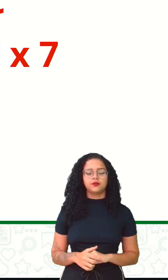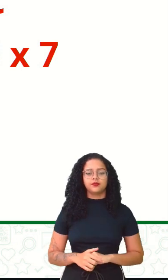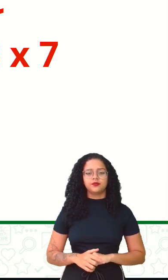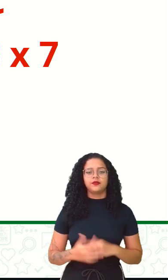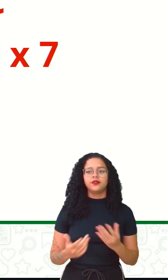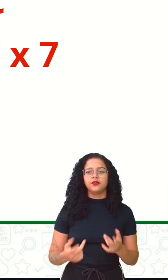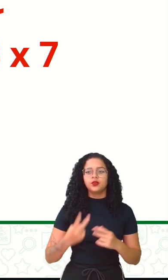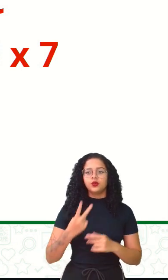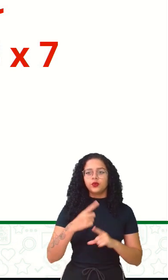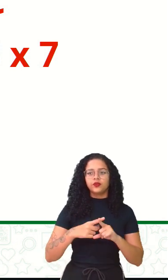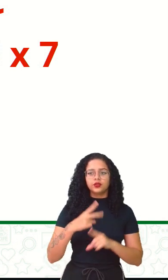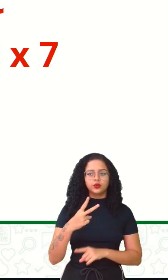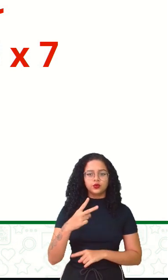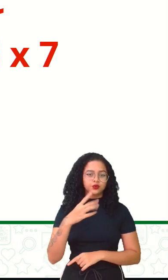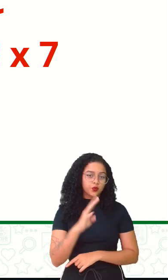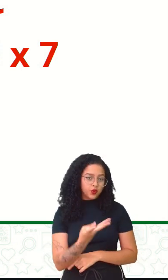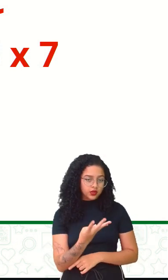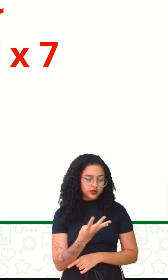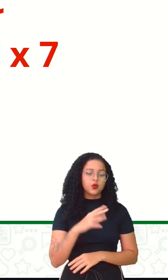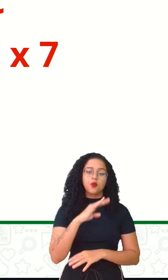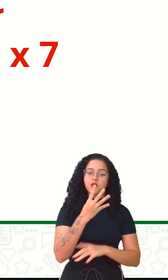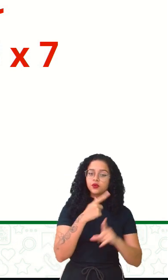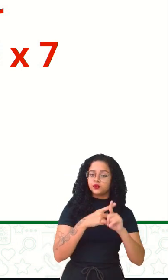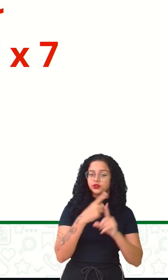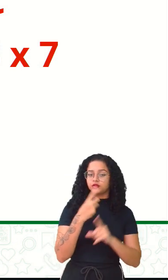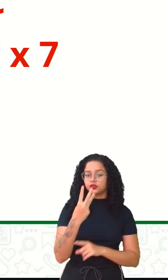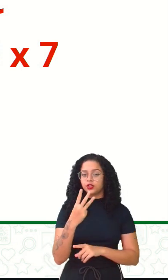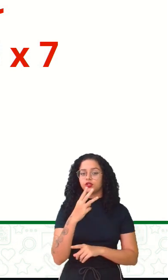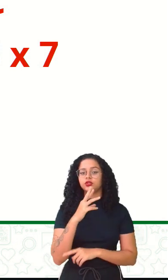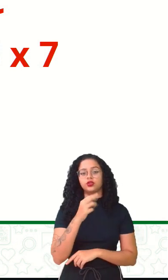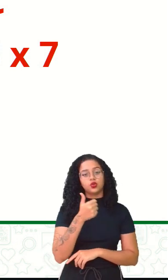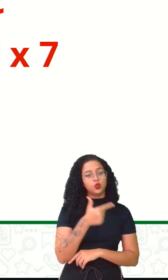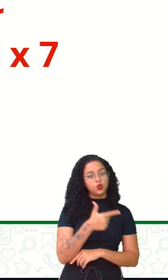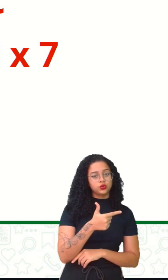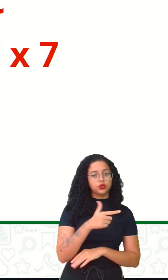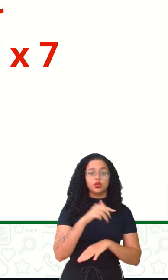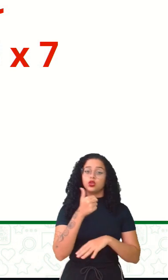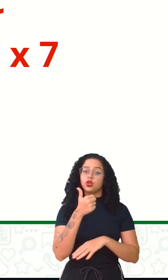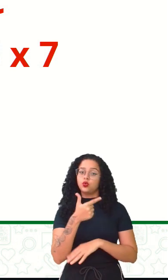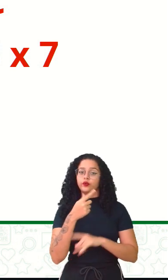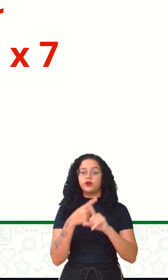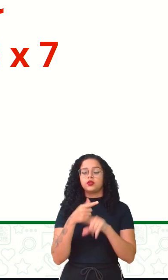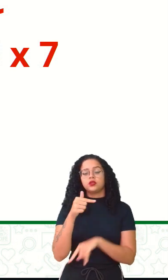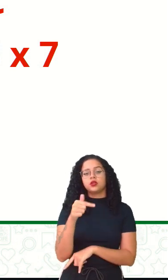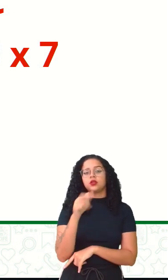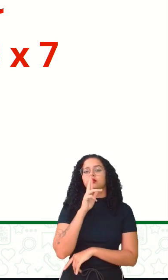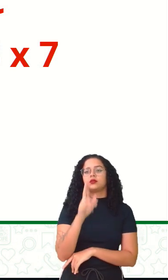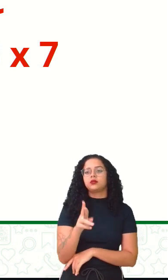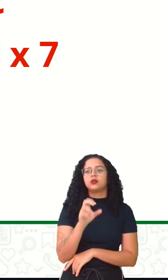Então, 2 vezes 2, 4. 4 vezes 3, 12. E 12 vezes 7,